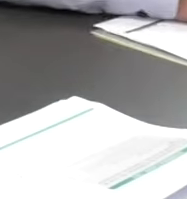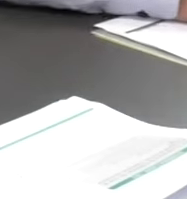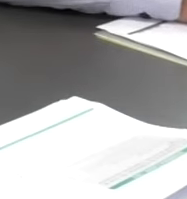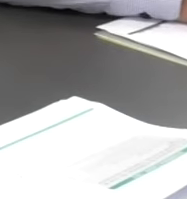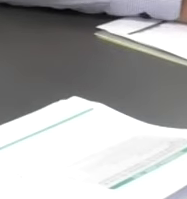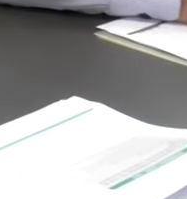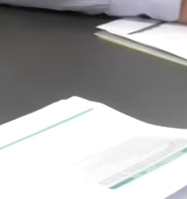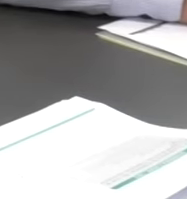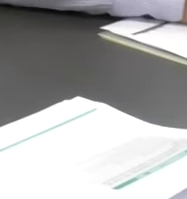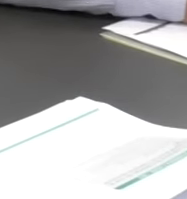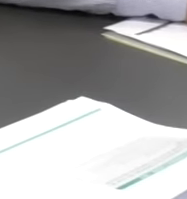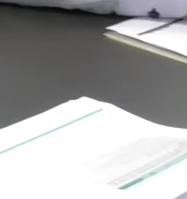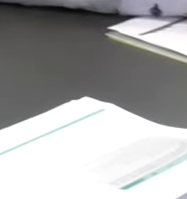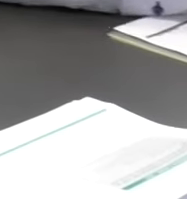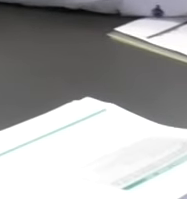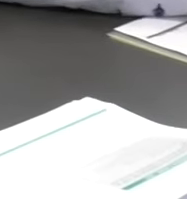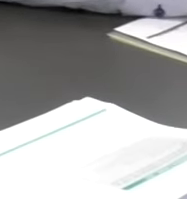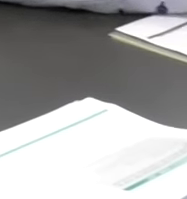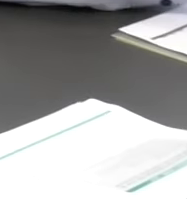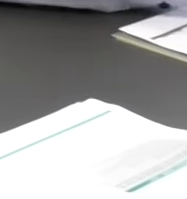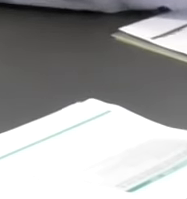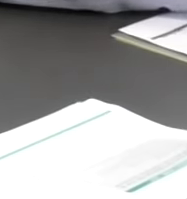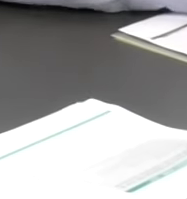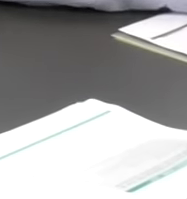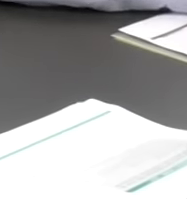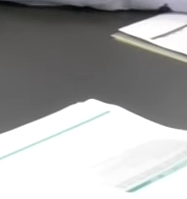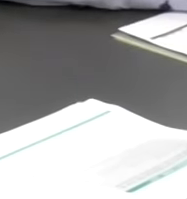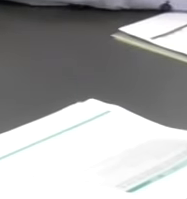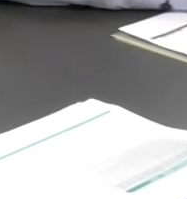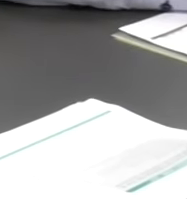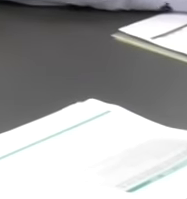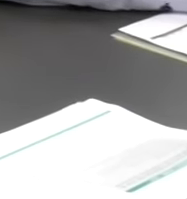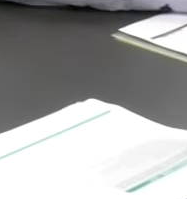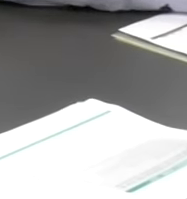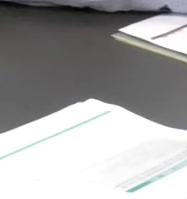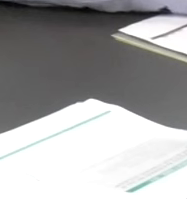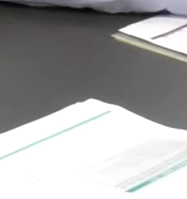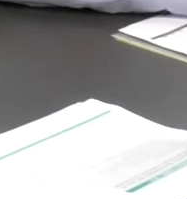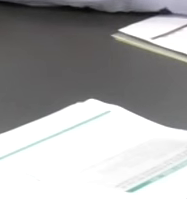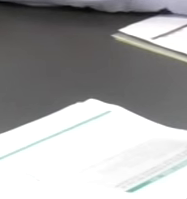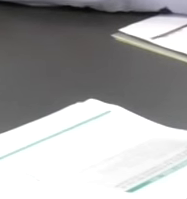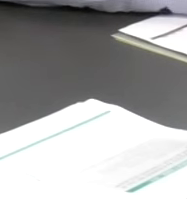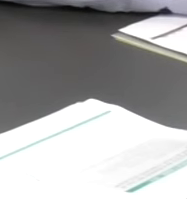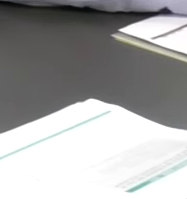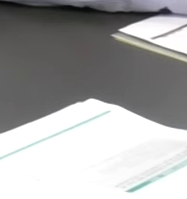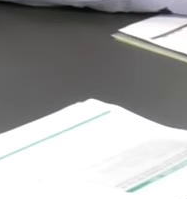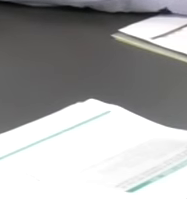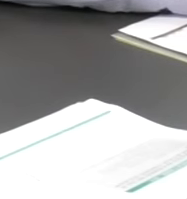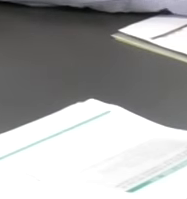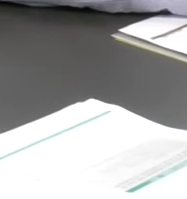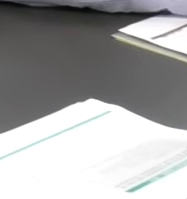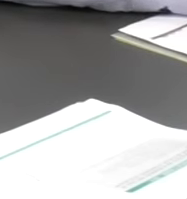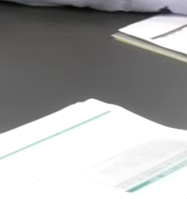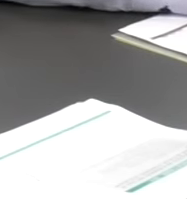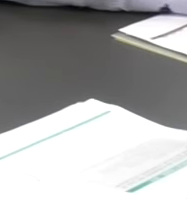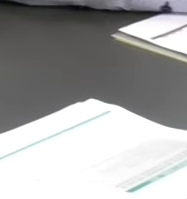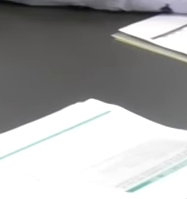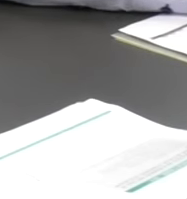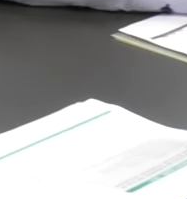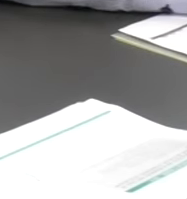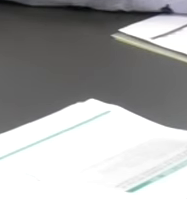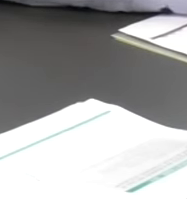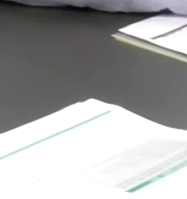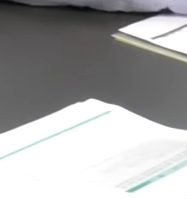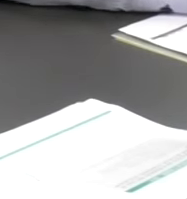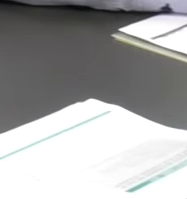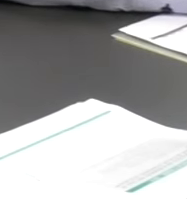primavera e a gente pôde acompanhar aí temperaturas que bateram os 43 graus Celsius com sensação térmica